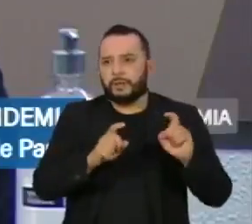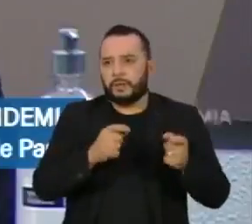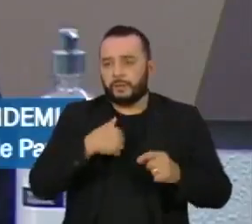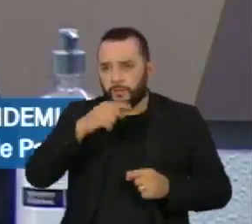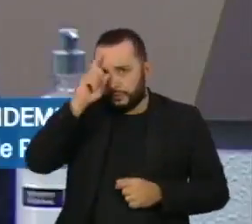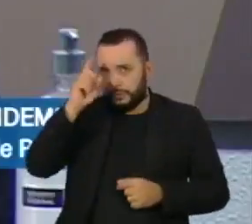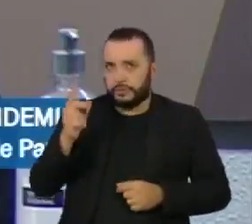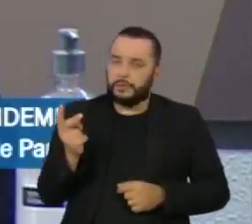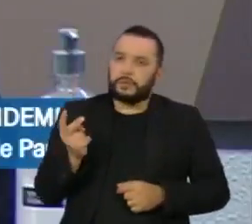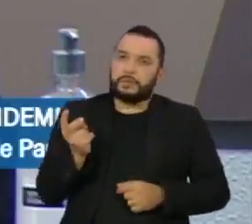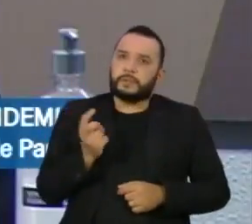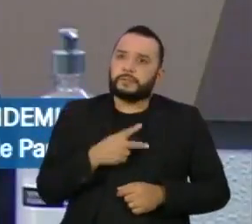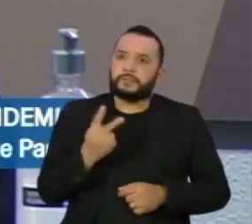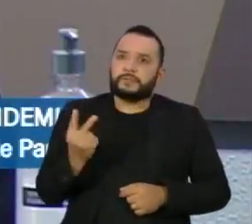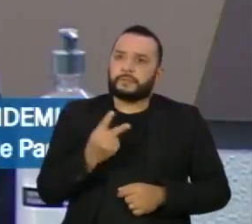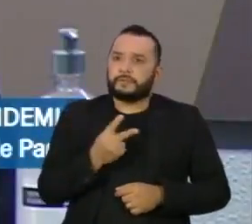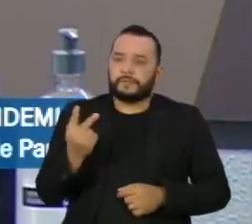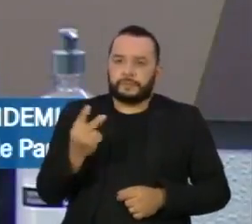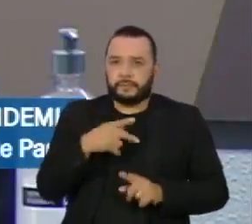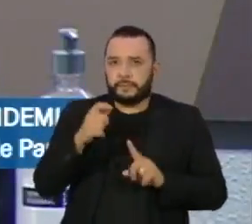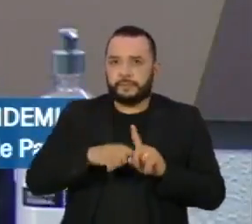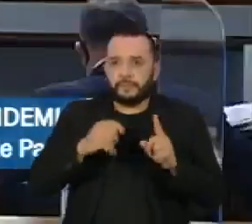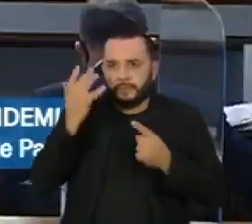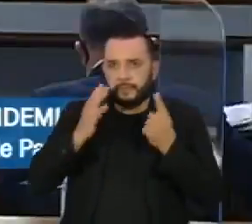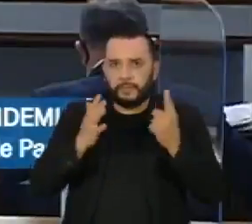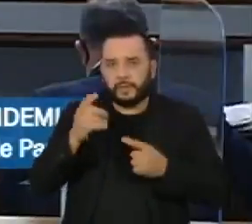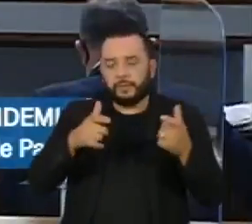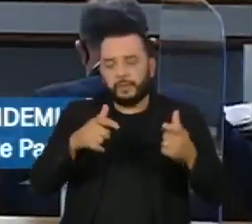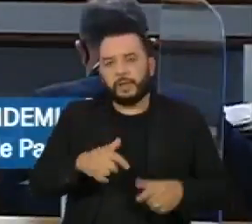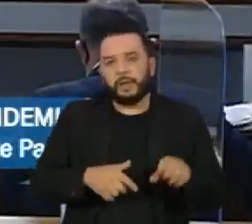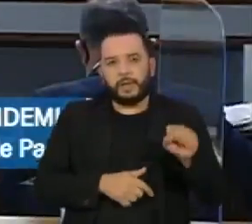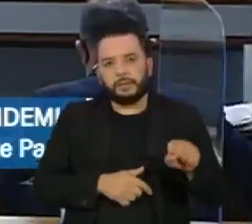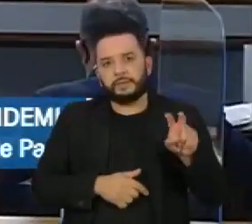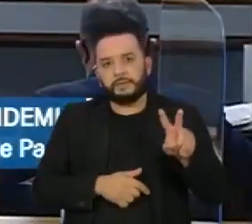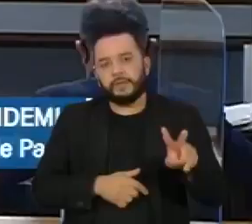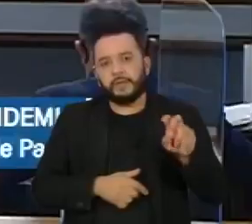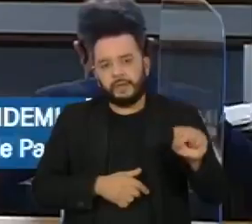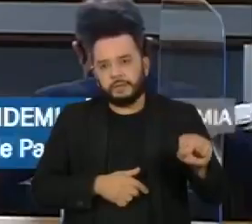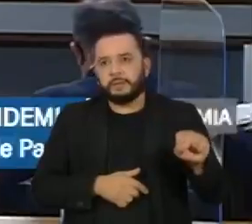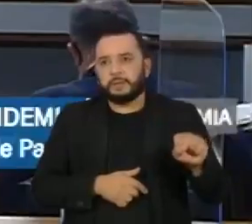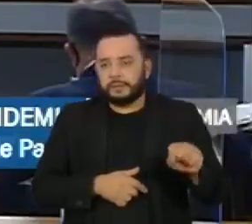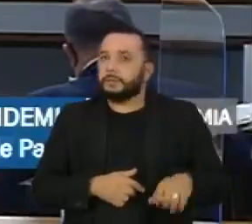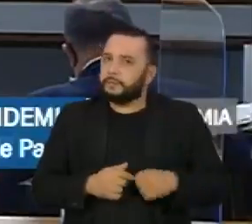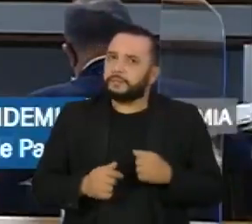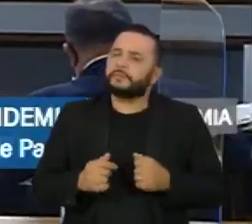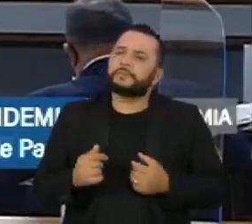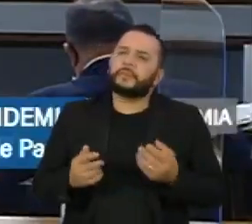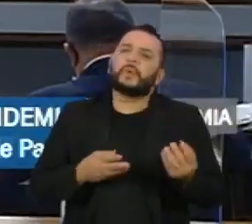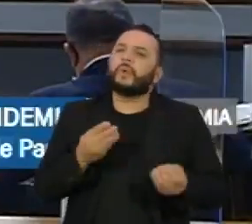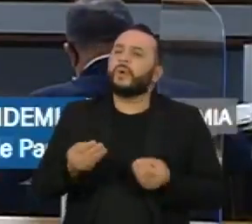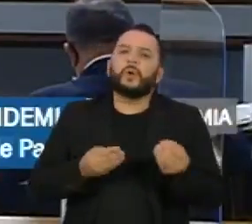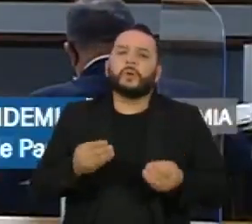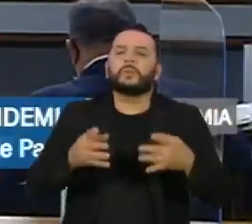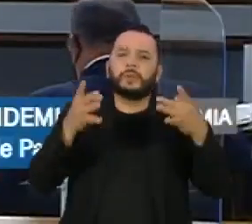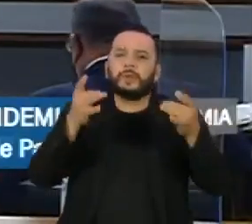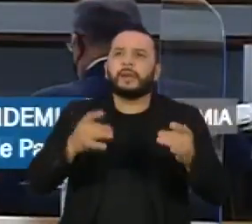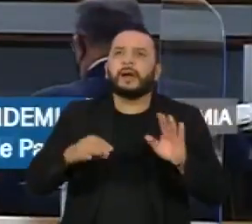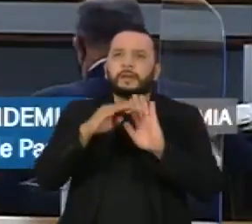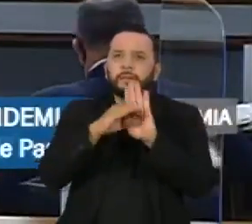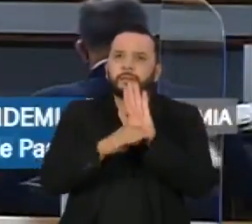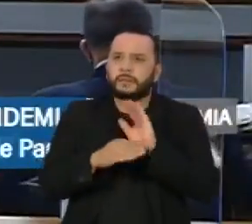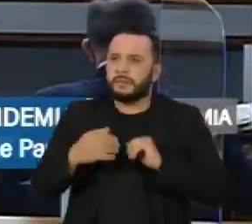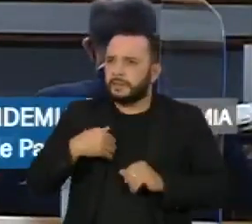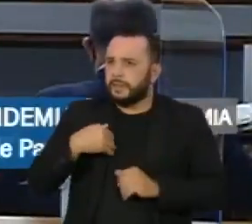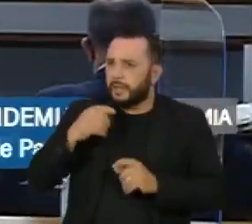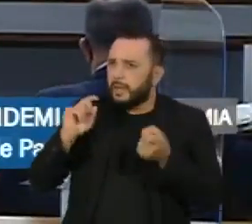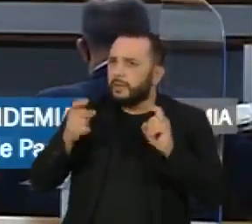22 de fevereiro na SVS. Os senadores cobraram detalhes da agenda dentro do Ministério. A reunião foi no mesmo